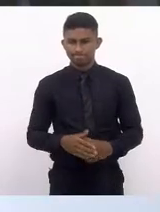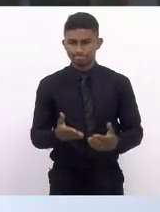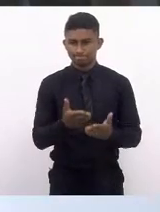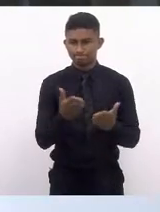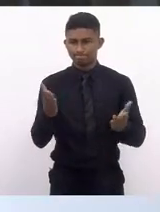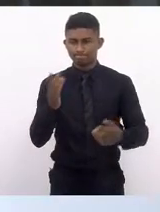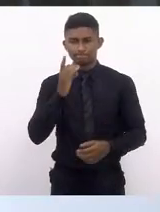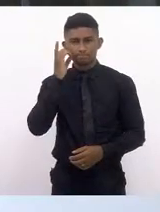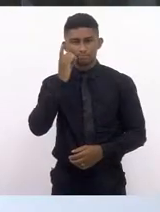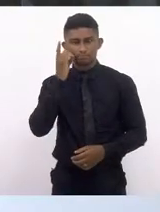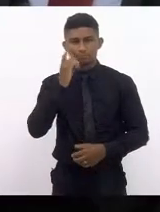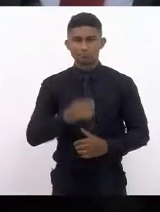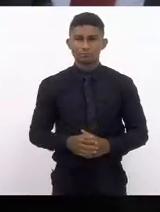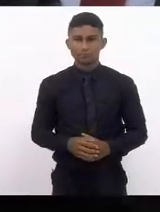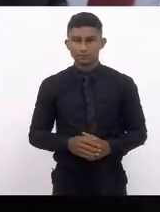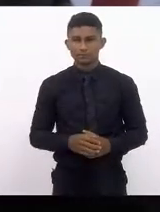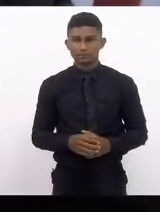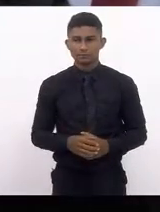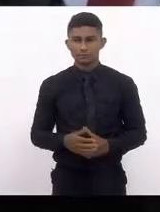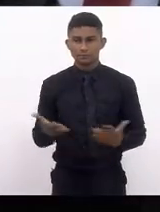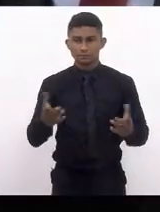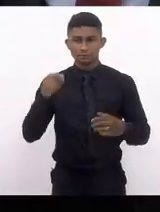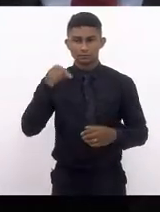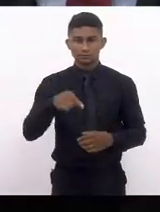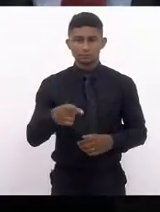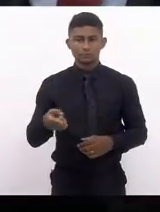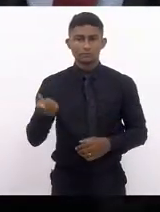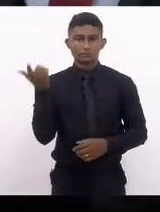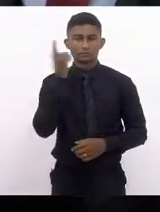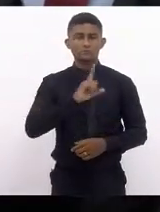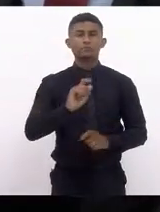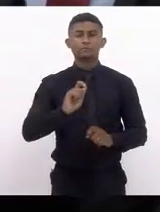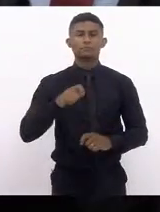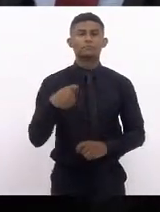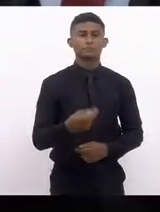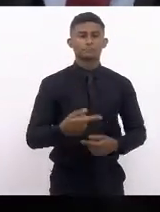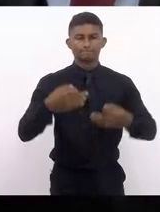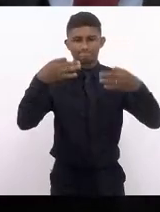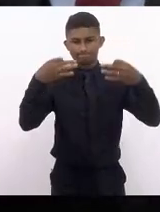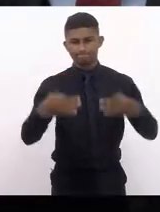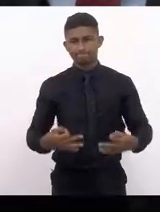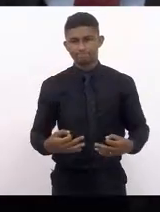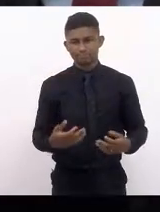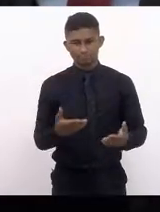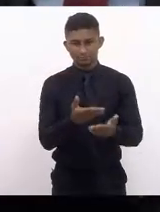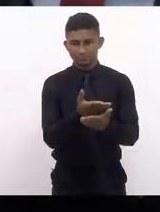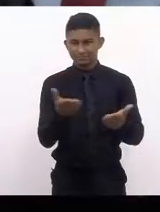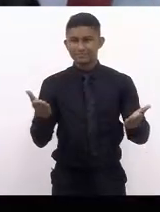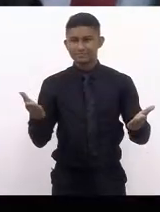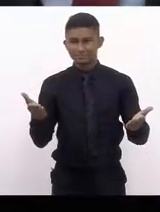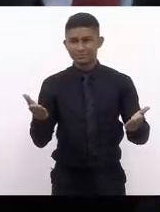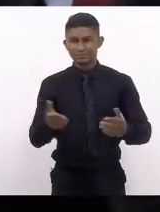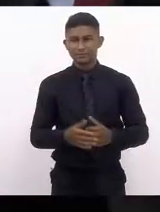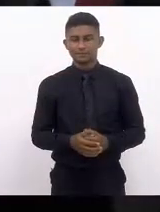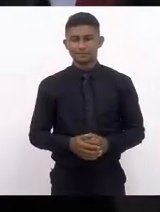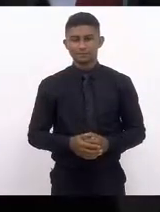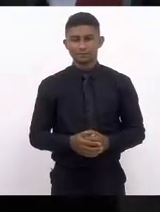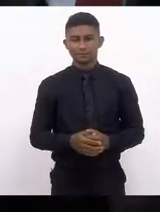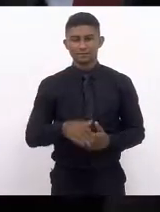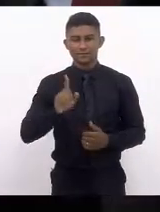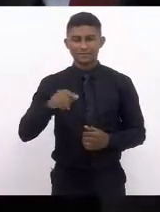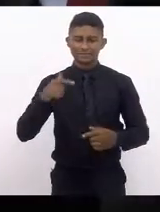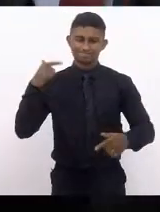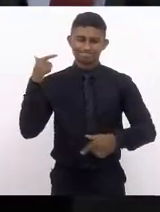e senhores deputados o que fizemos aqui foi Justiça aqueles e aquelas que estão na ponta no